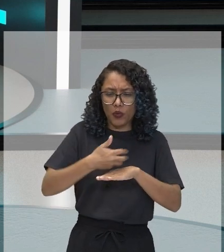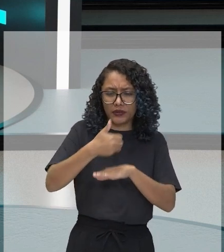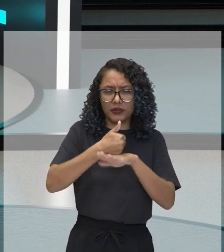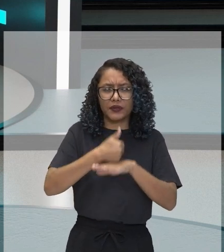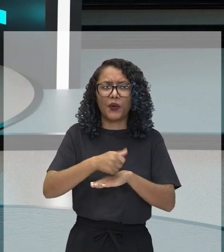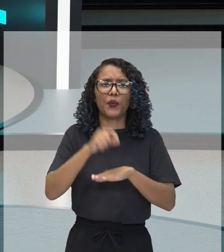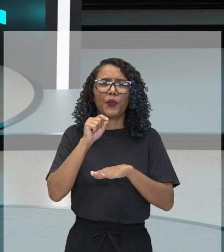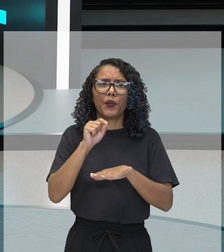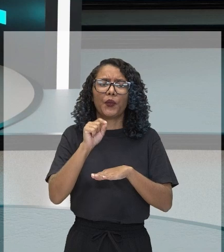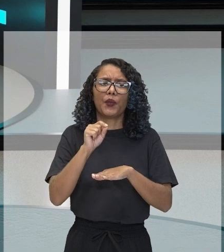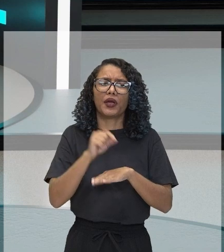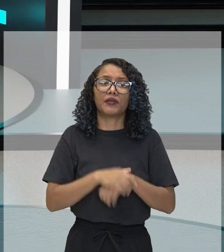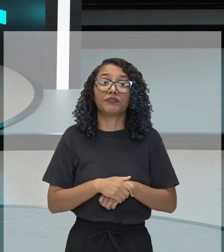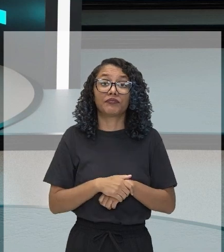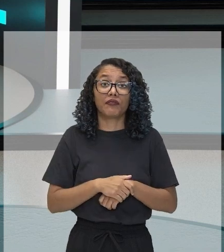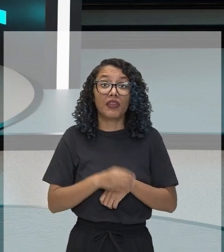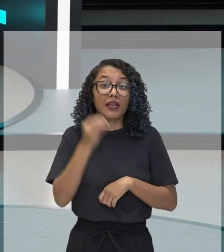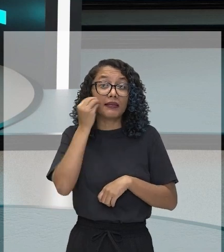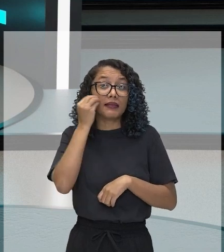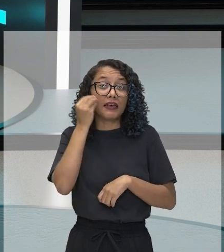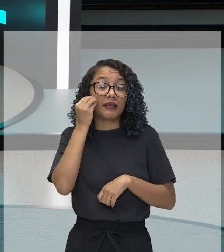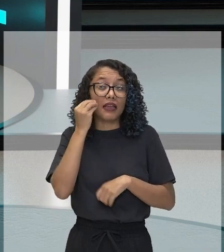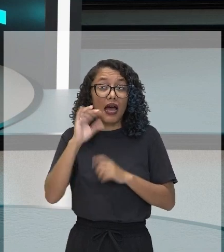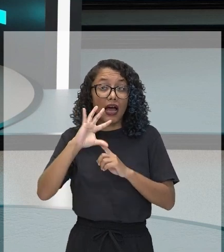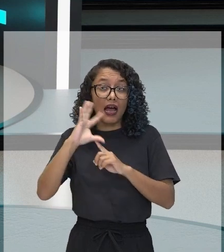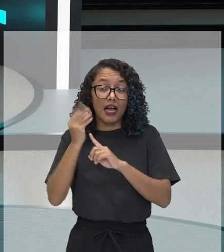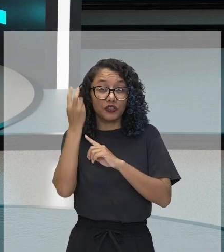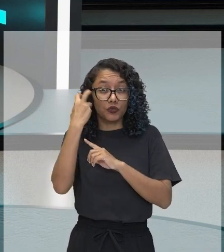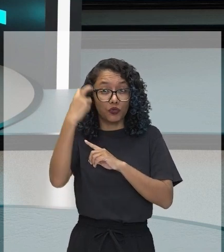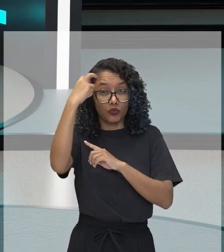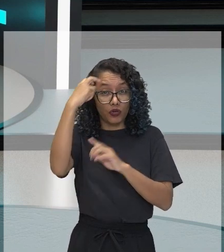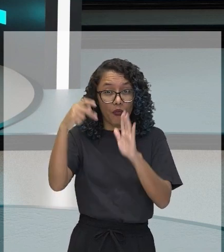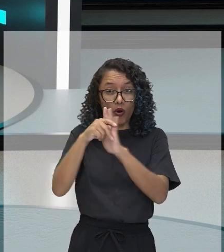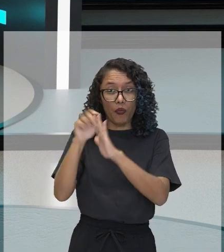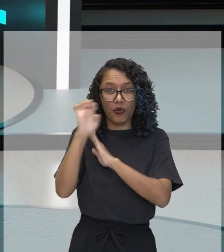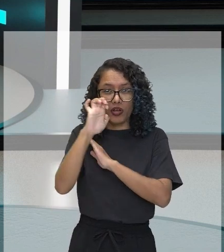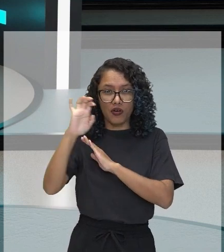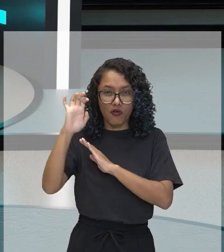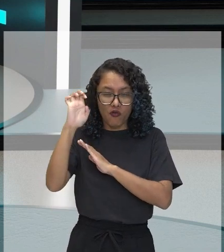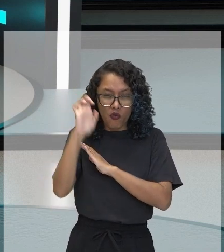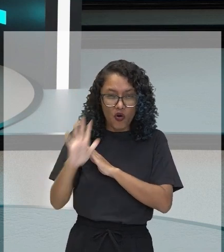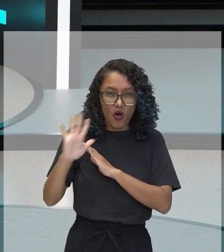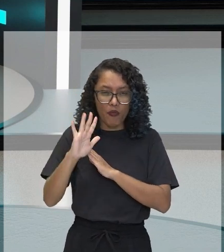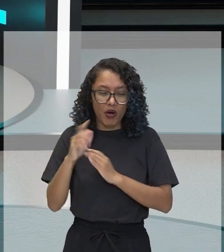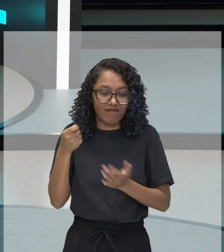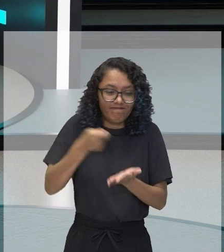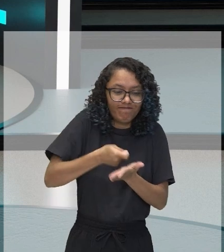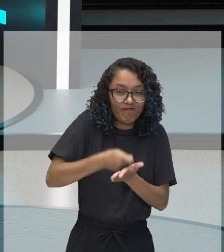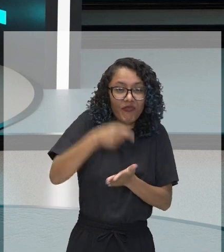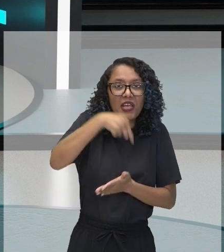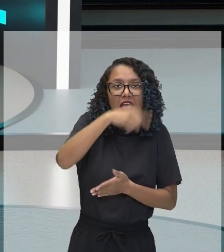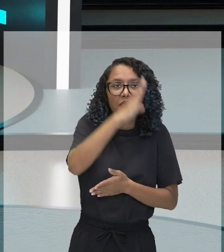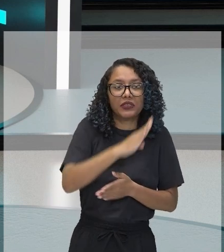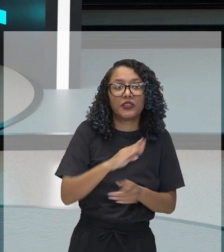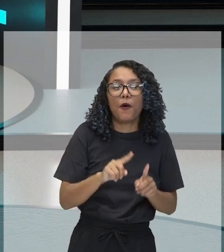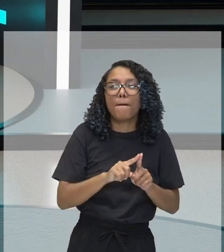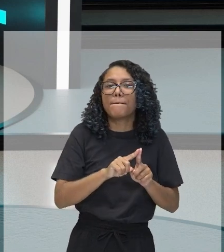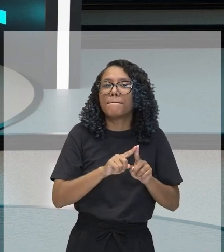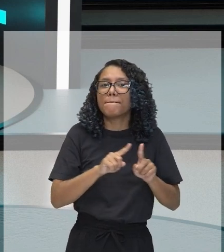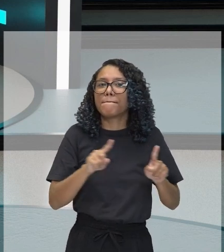né, impor a arte e cultura de origem europeia. Isso não impediu a manutenção de